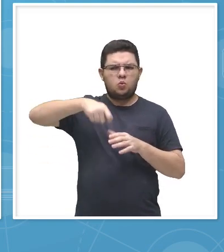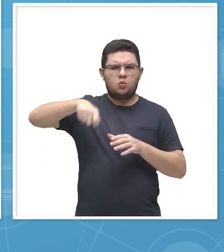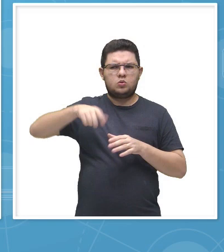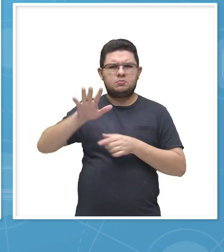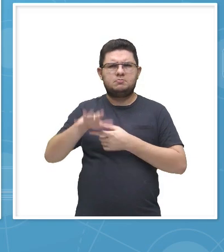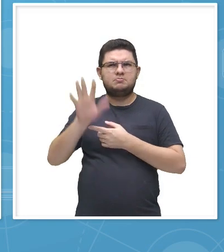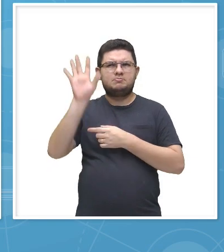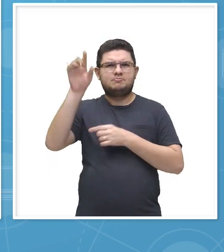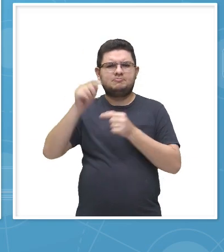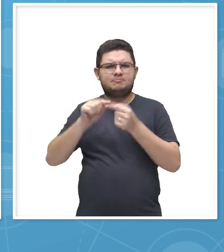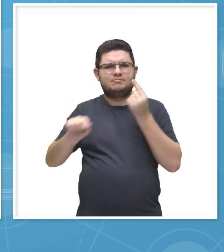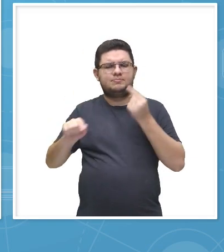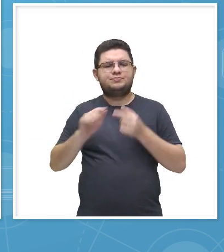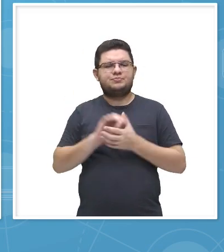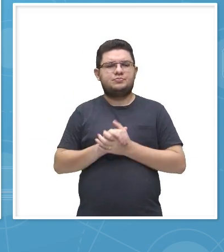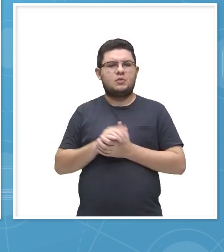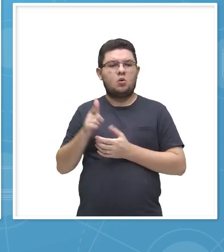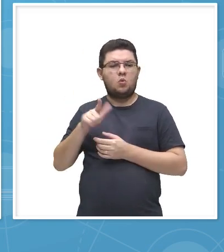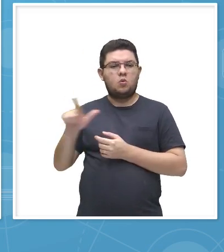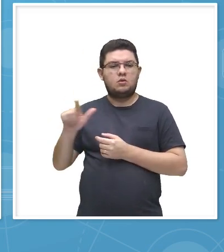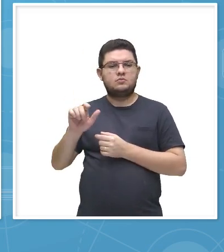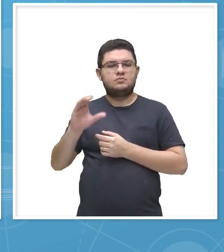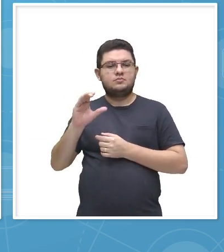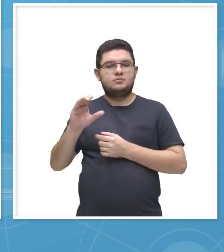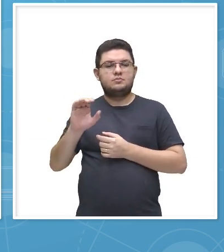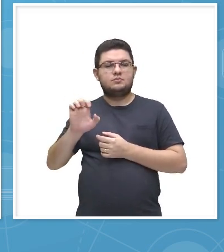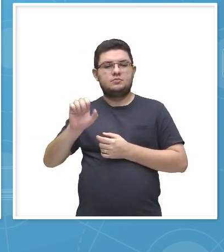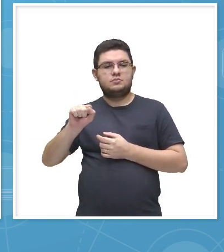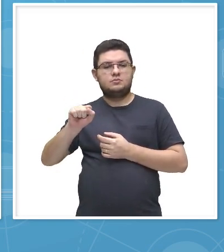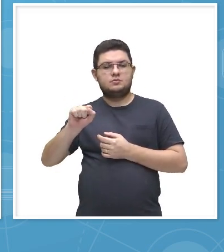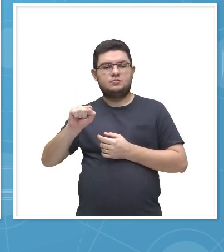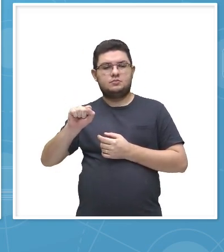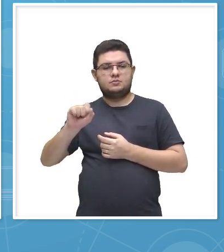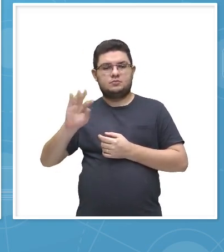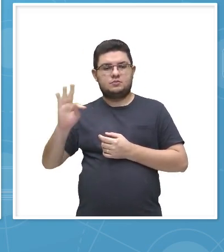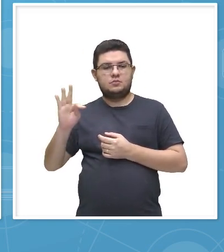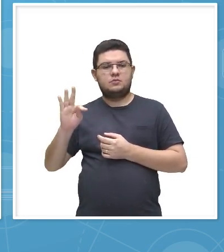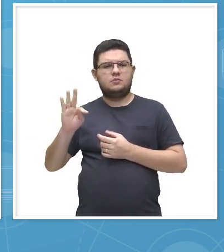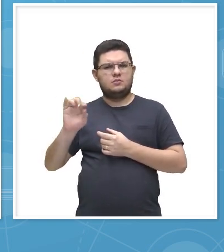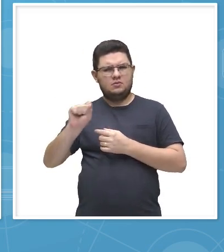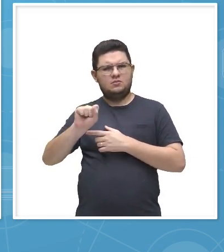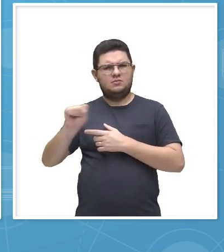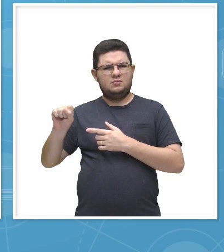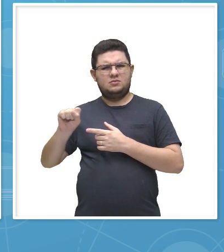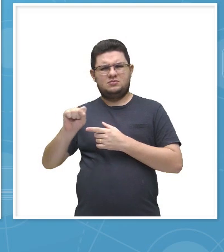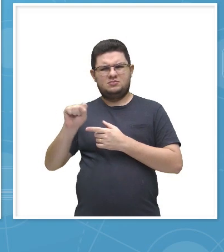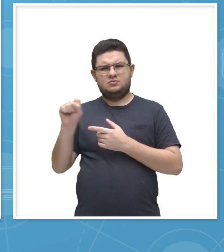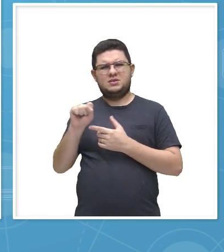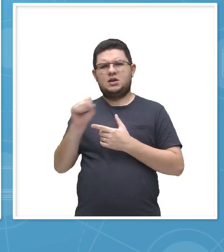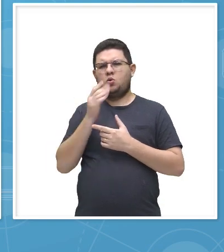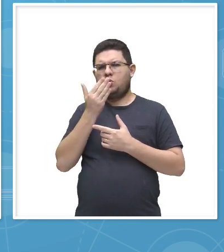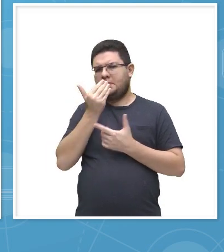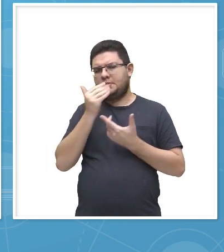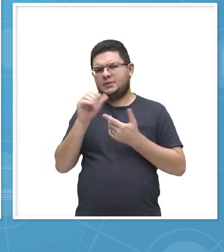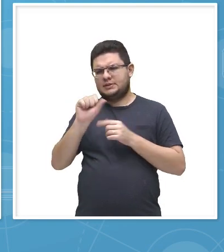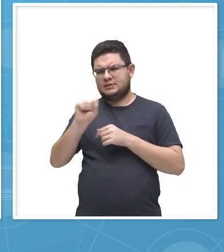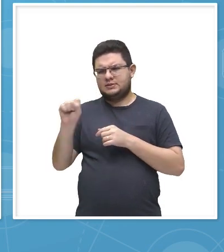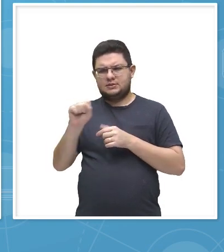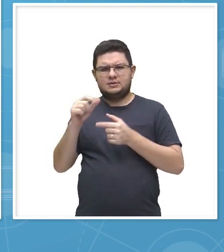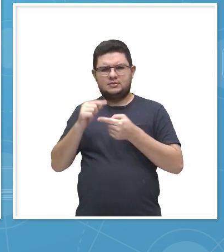verbo its é o verbo comer nada foi acrescentado dss não é será que é isso acho que não dá muito certo